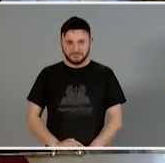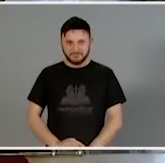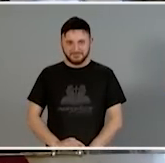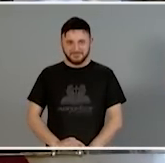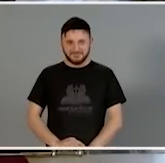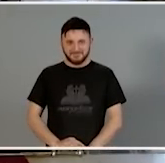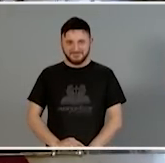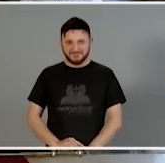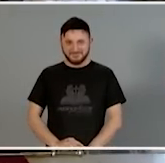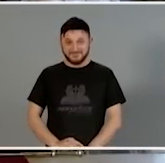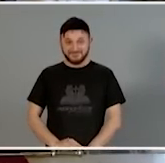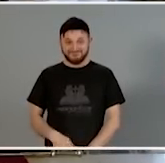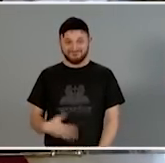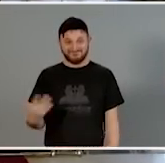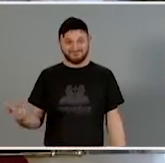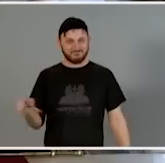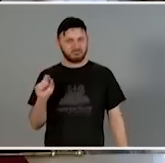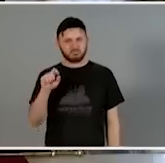Ah.